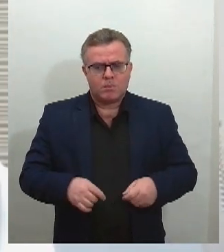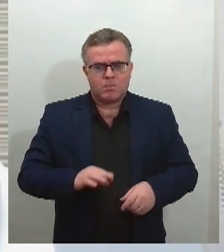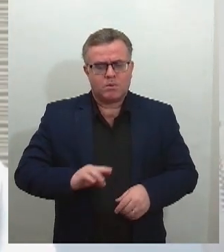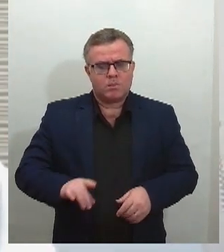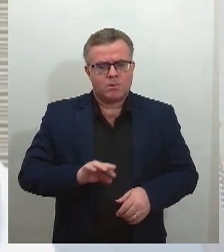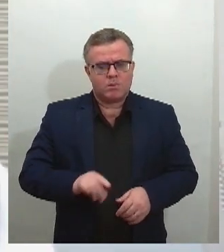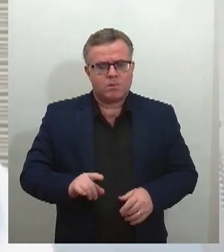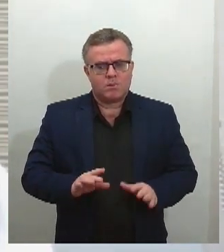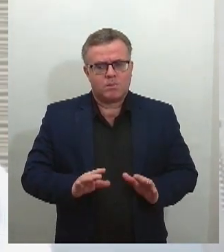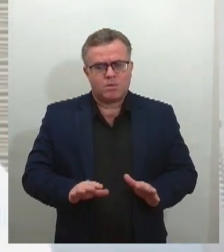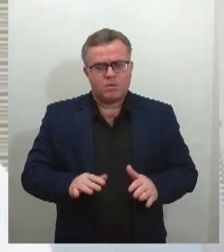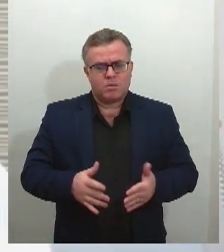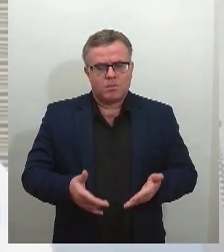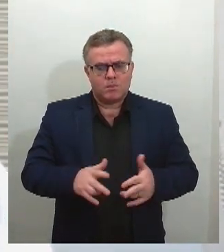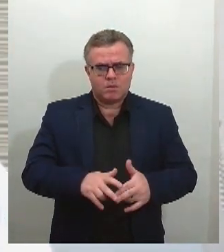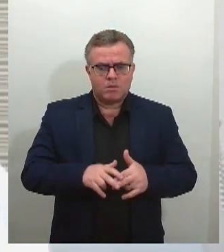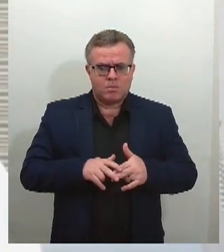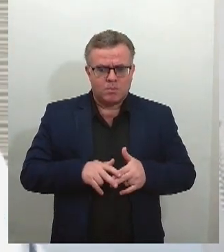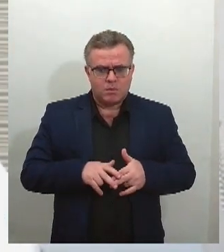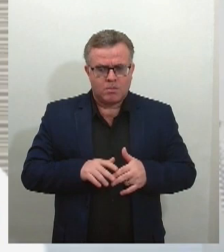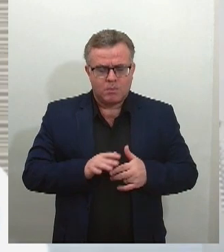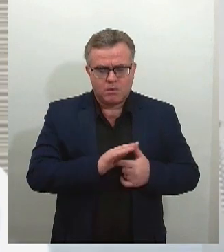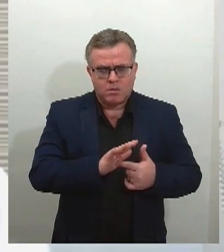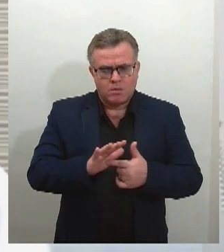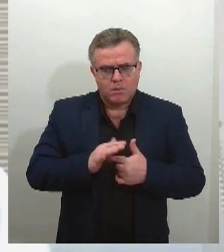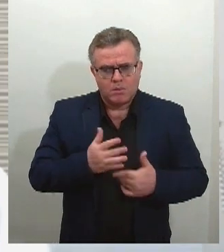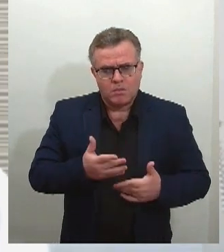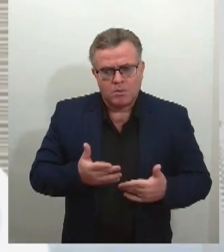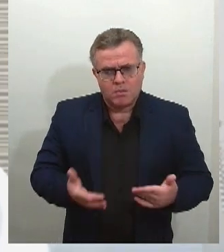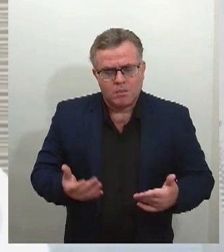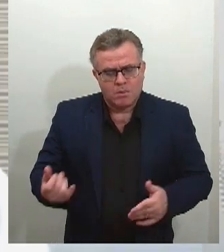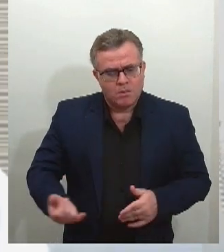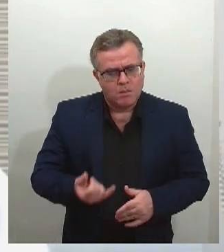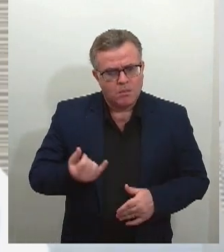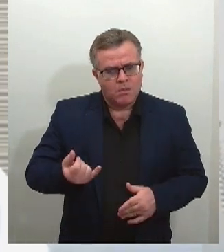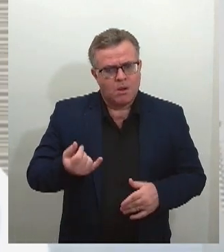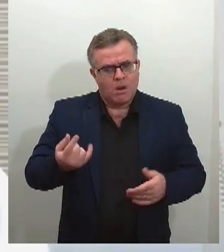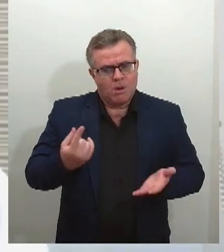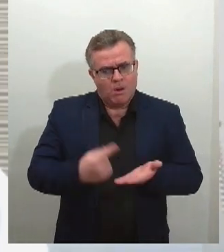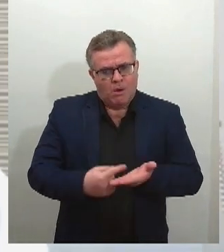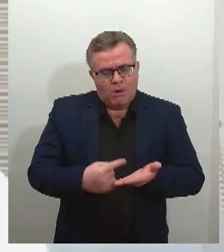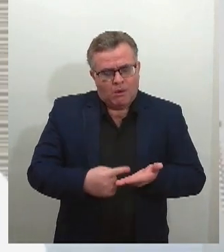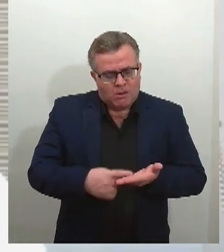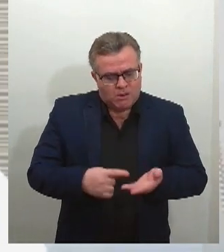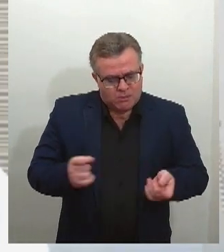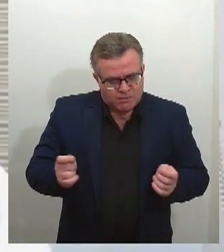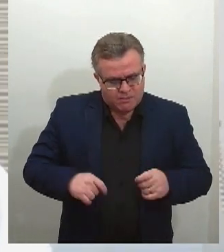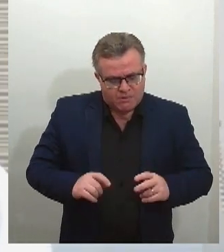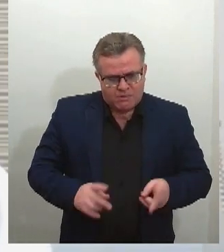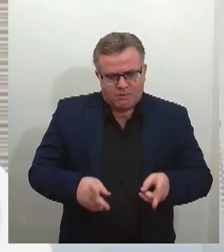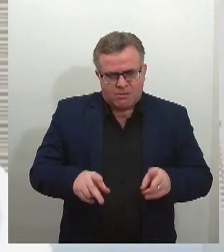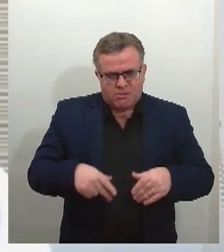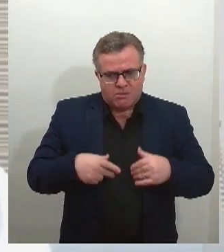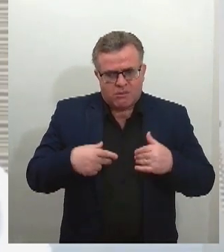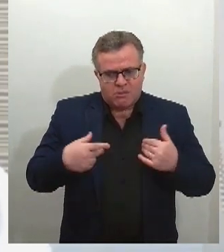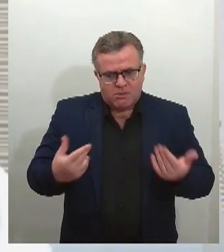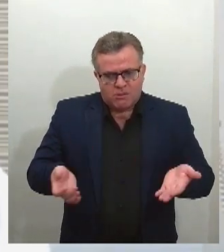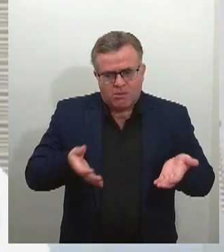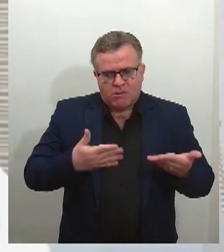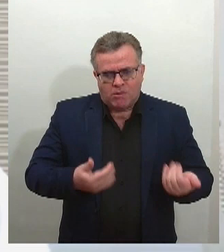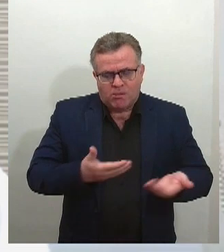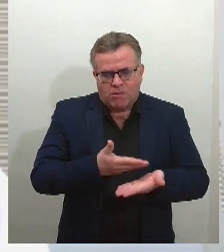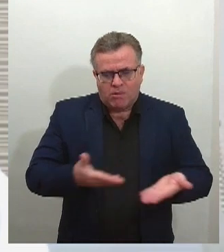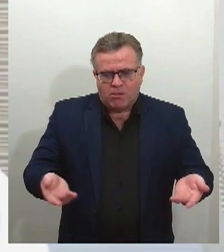de informação que eu me refiro é para alertar essas jovens quando iniciar a vida sexual, que